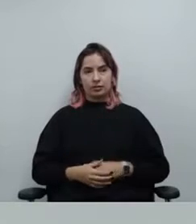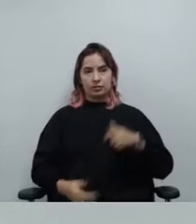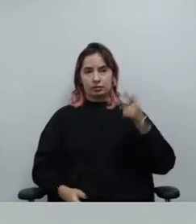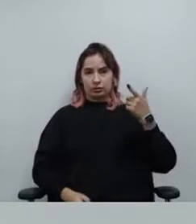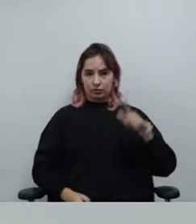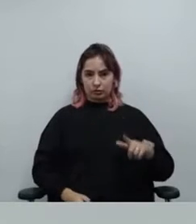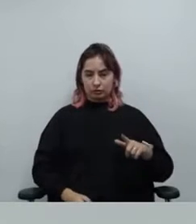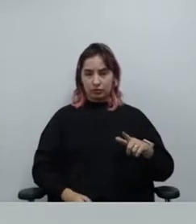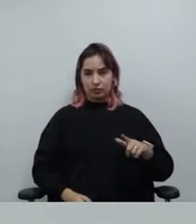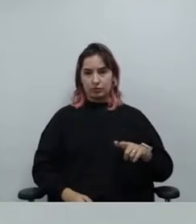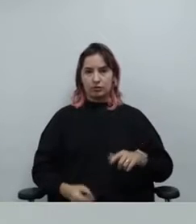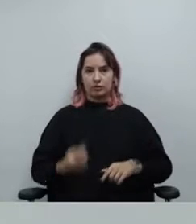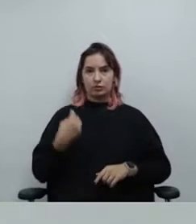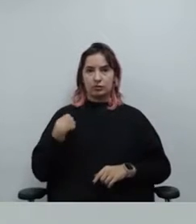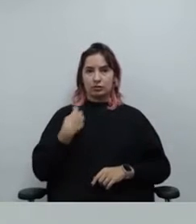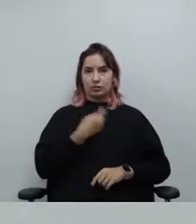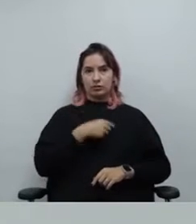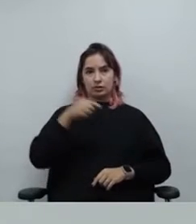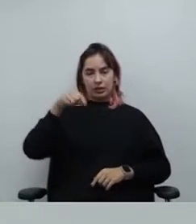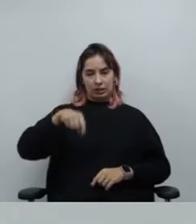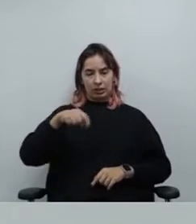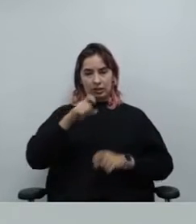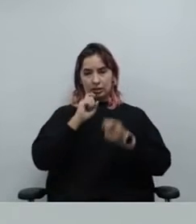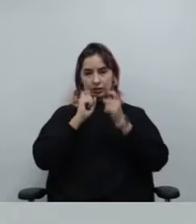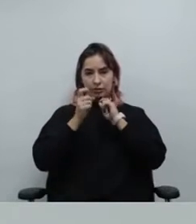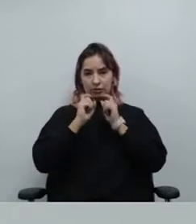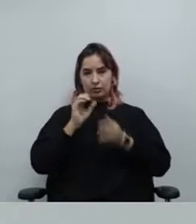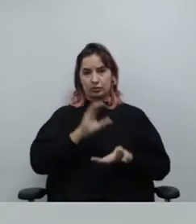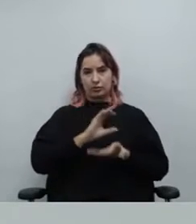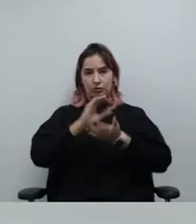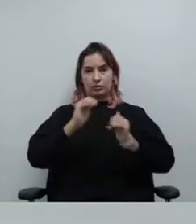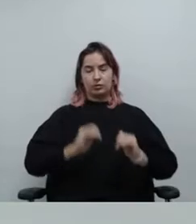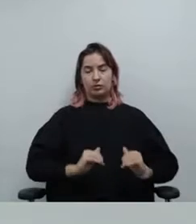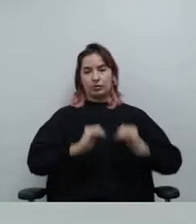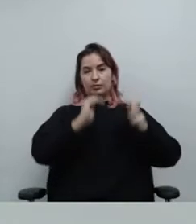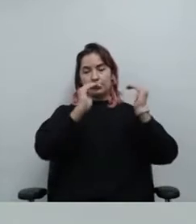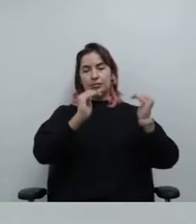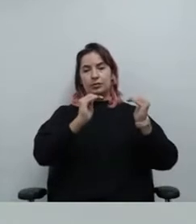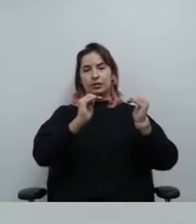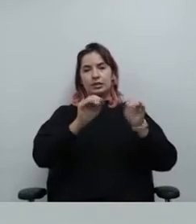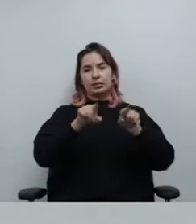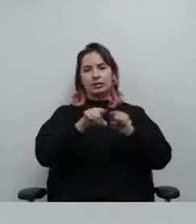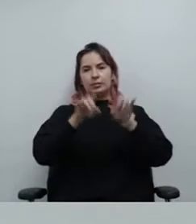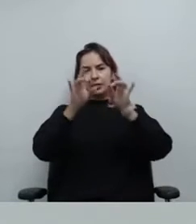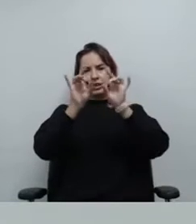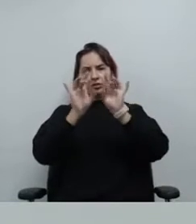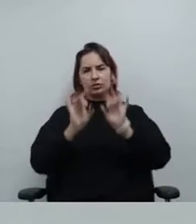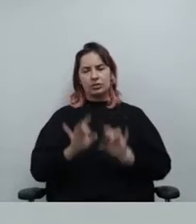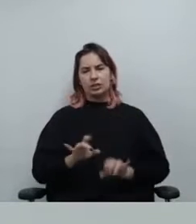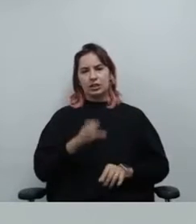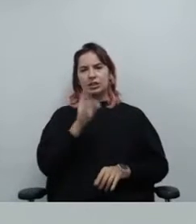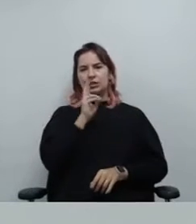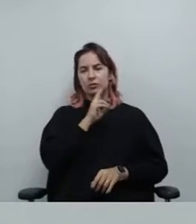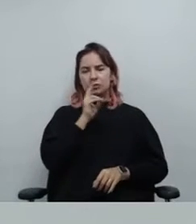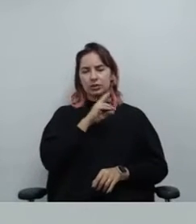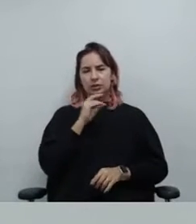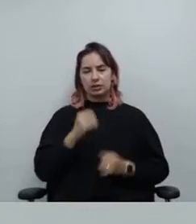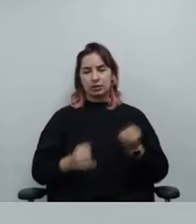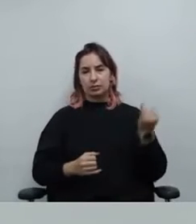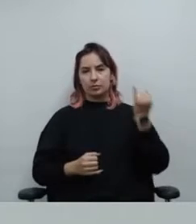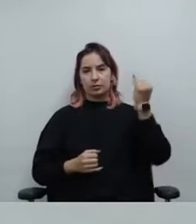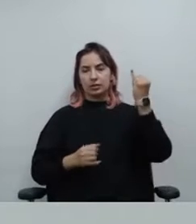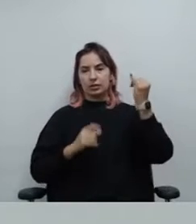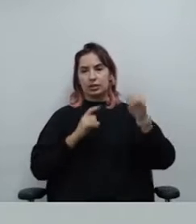vez, nós viemos a esta reunião do Conselho Superior destacar a urgência e a importância de que